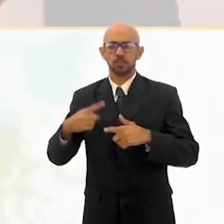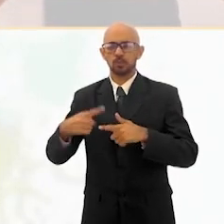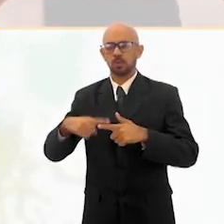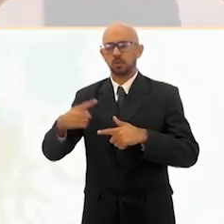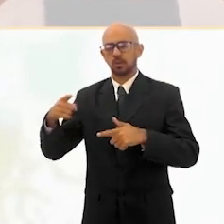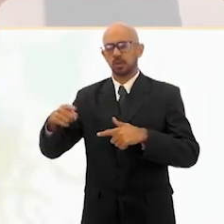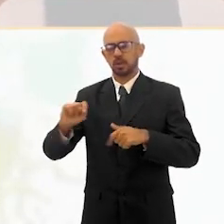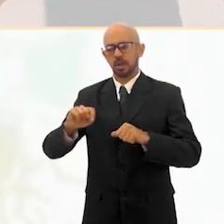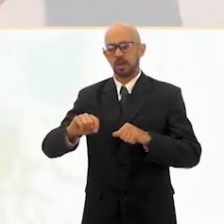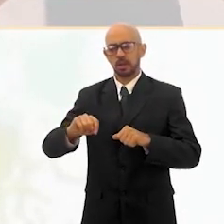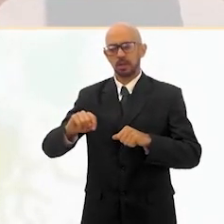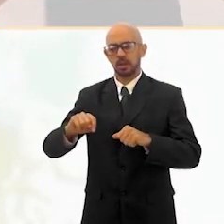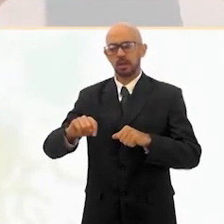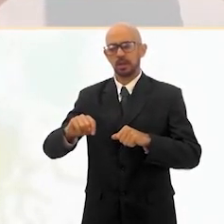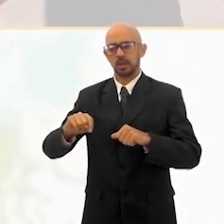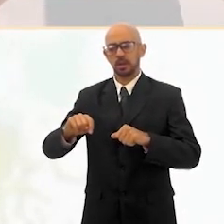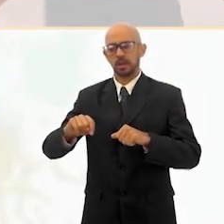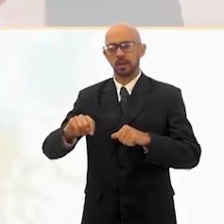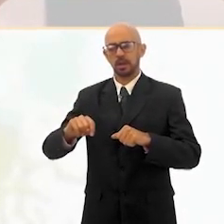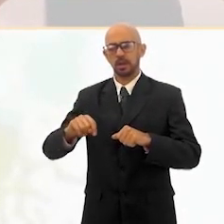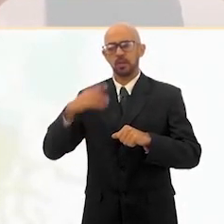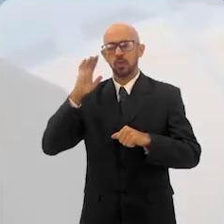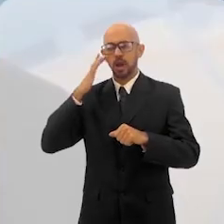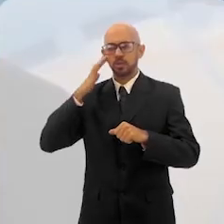tomar posição. Mas eu acho